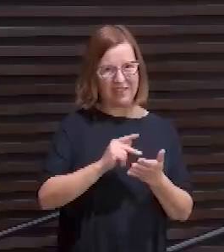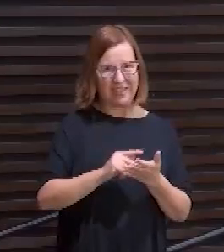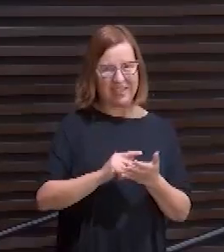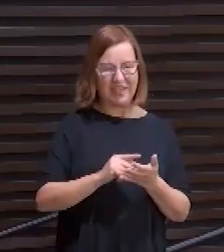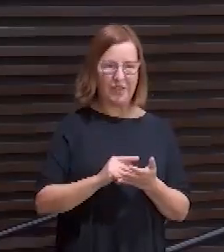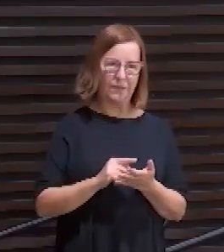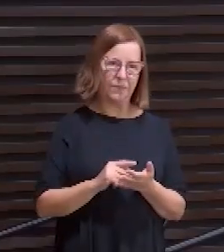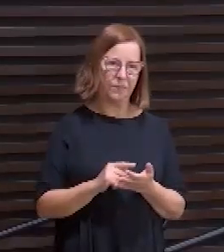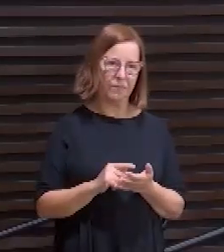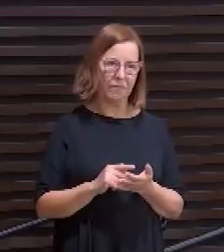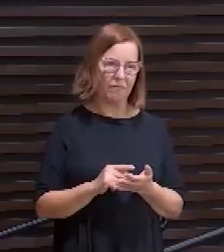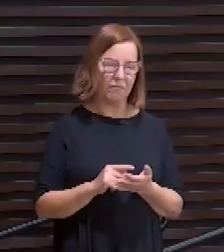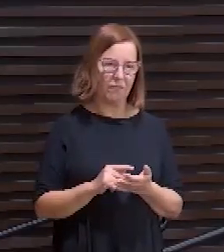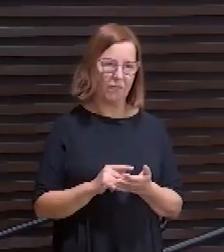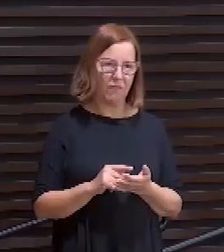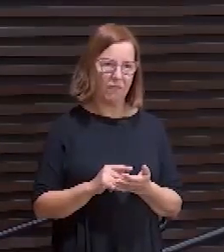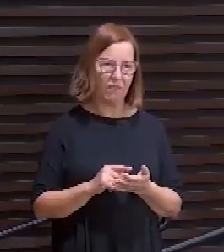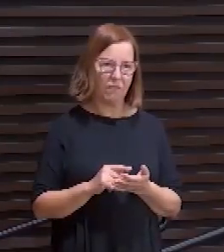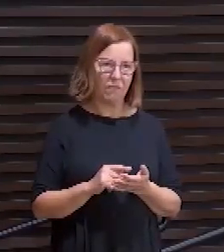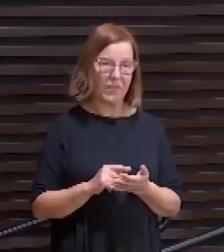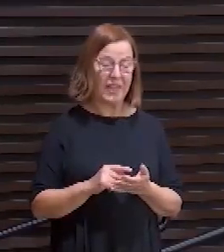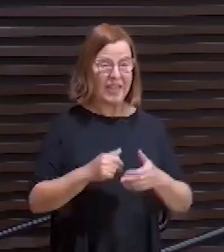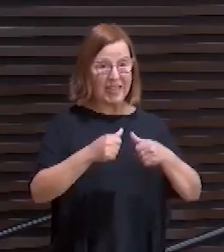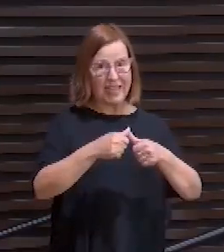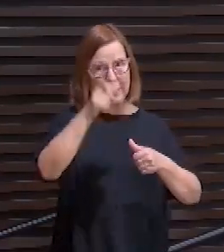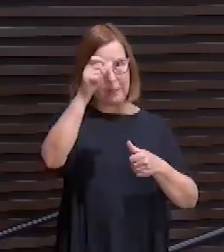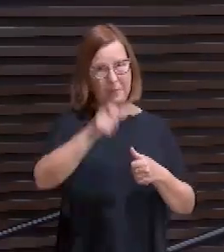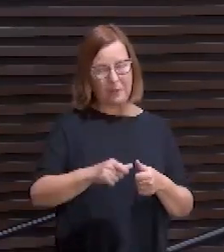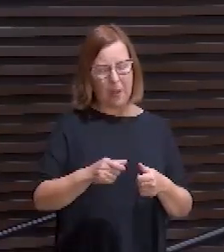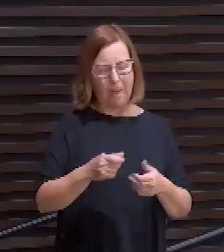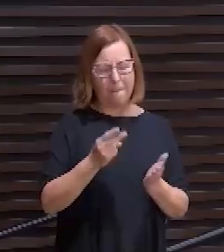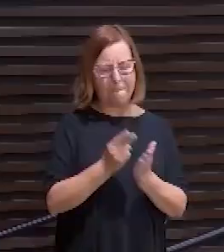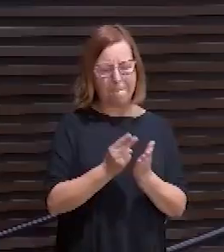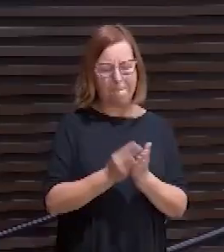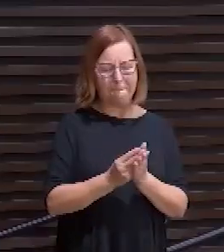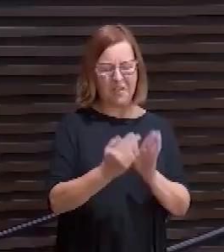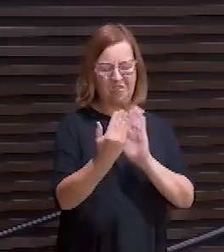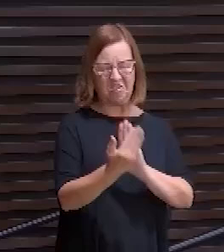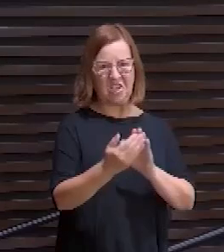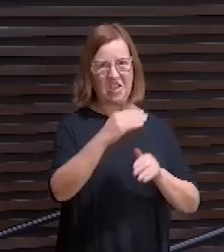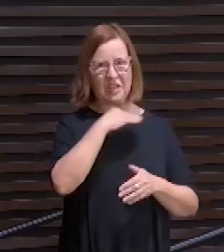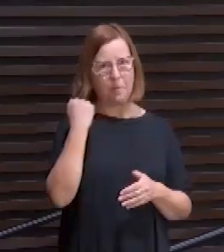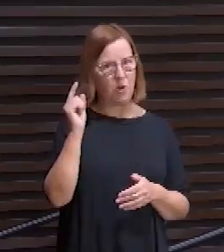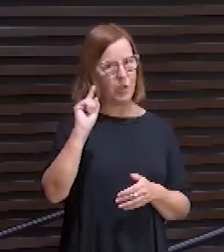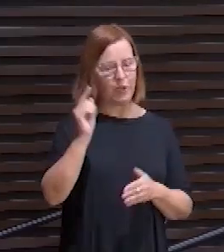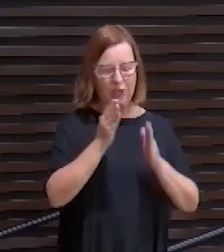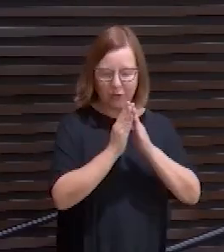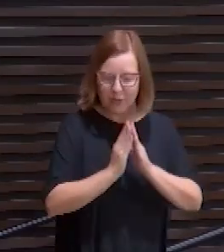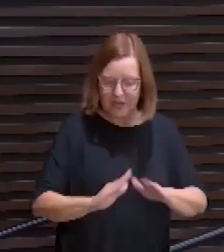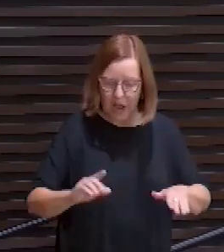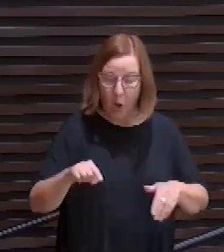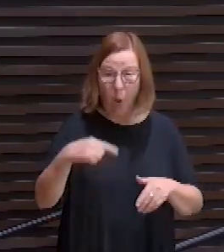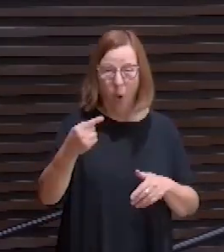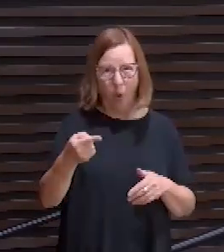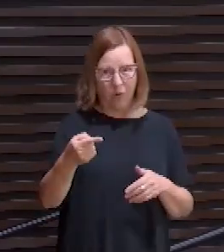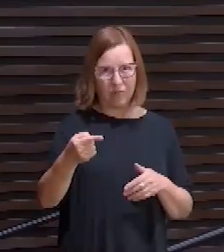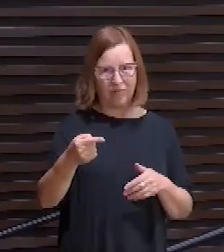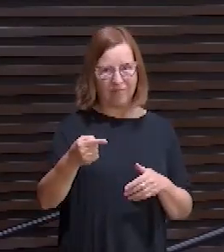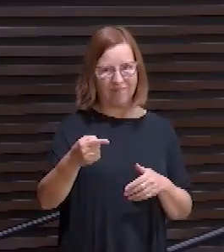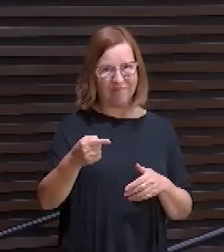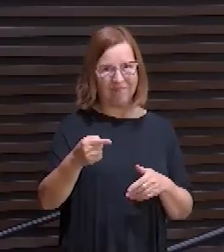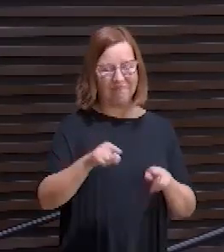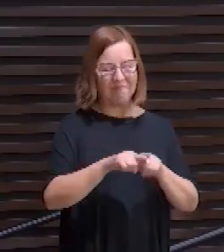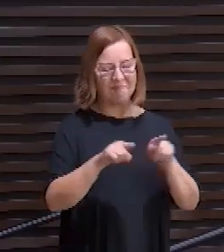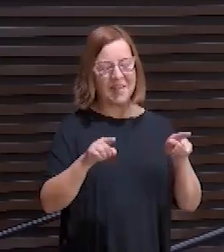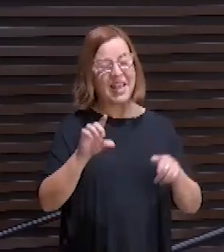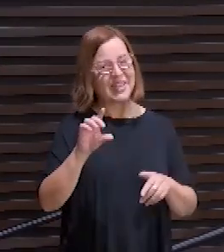Deus, mesmo em face da morte, não adora outro a não ser Jesus. De modo que quando ele prevalece contra eles,